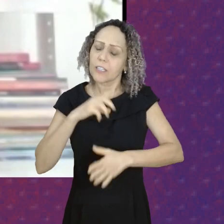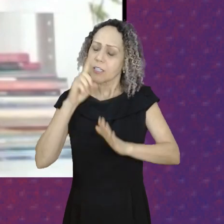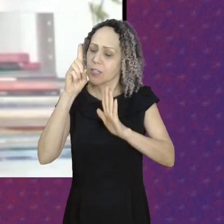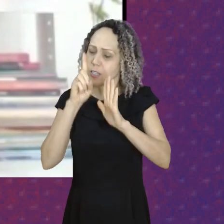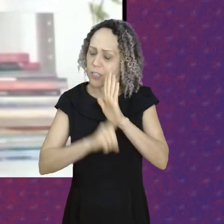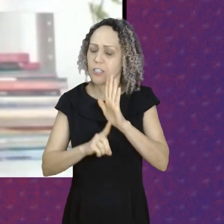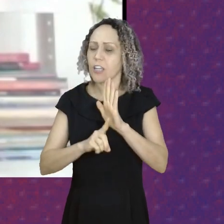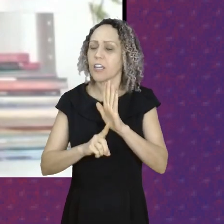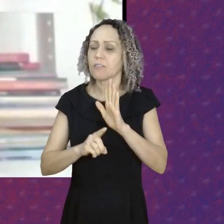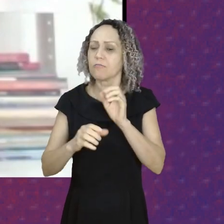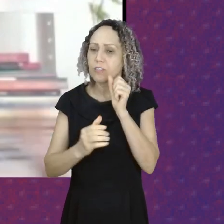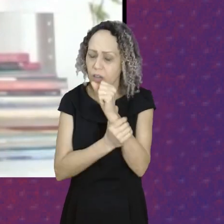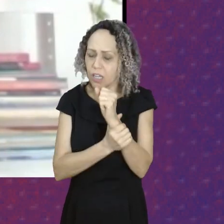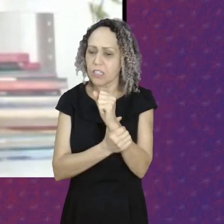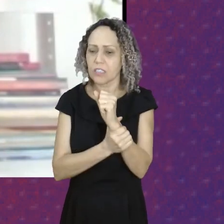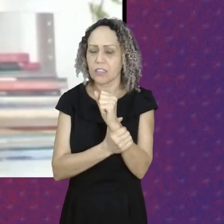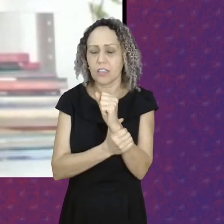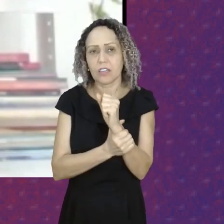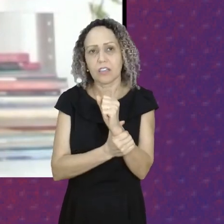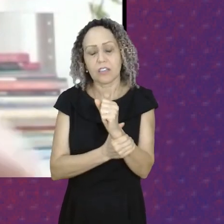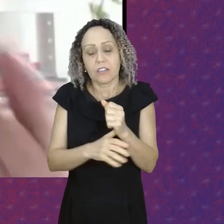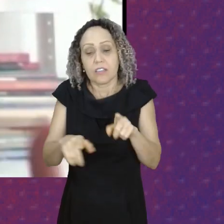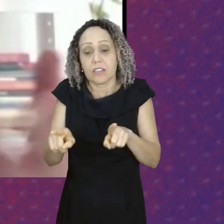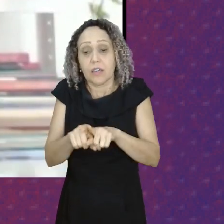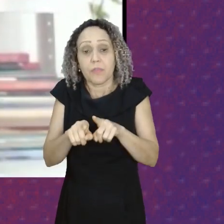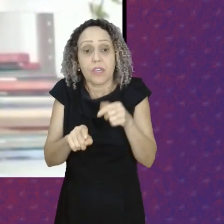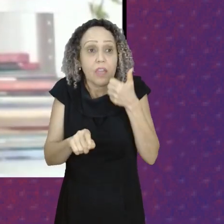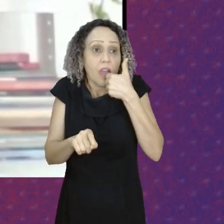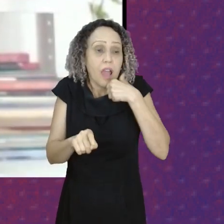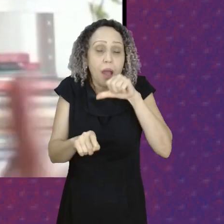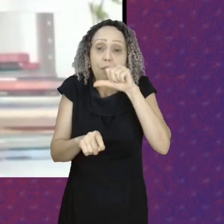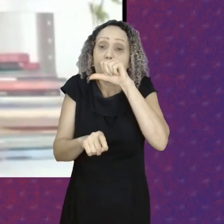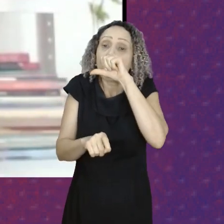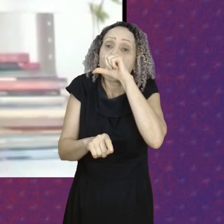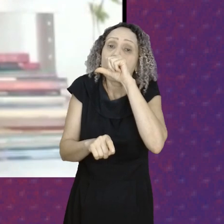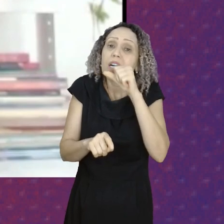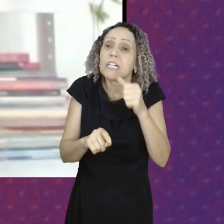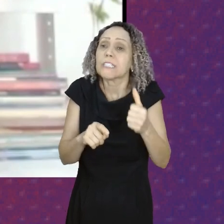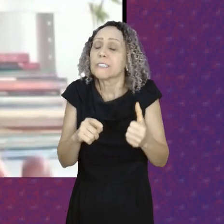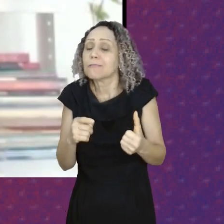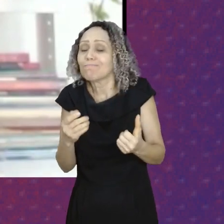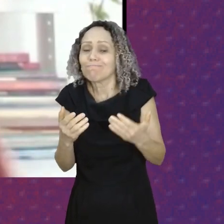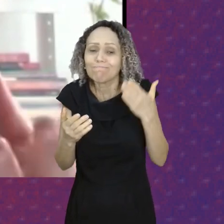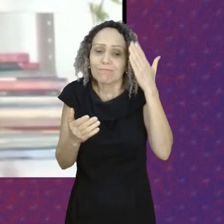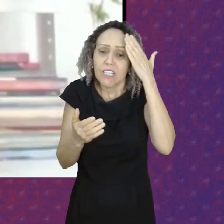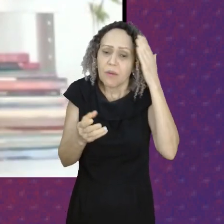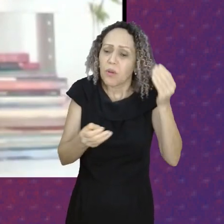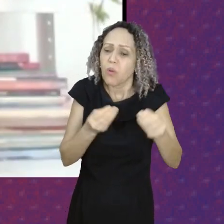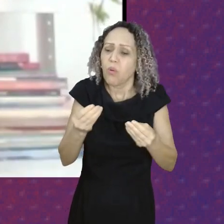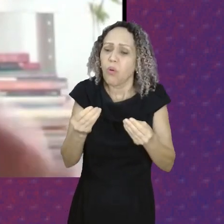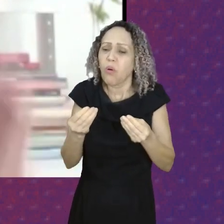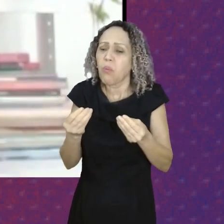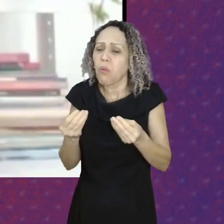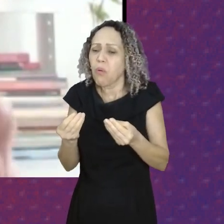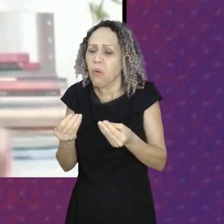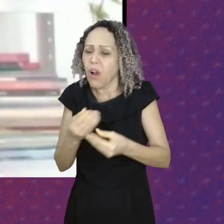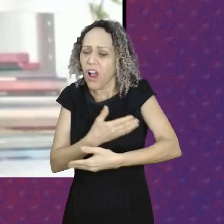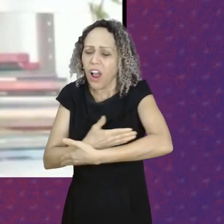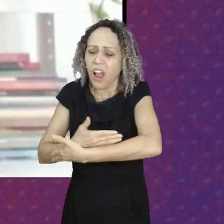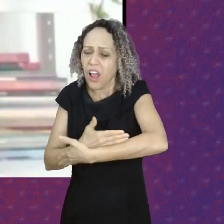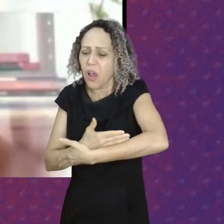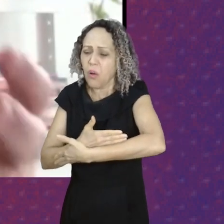a própria mãe. Quer dizer, você não sabe em que condições essas crianças estão sendo cuidadas, porque